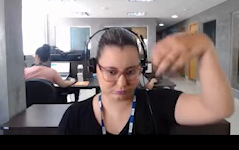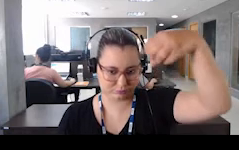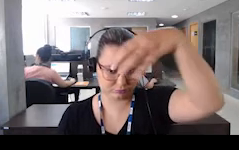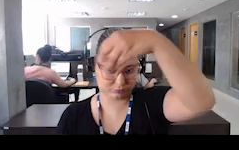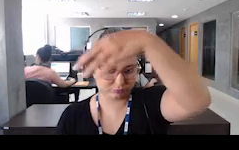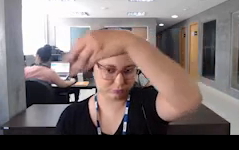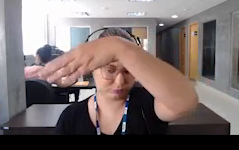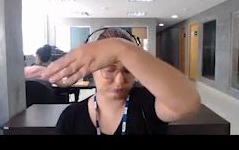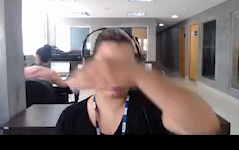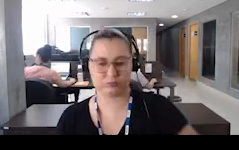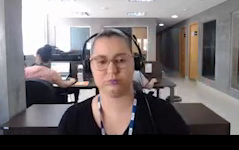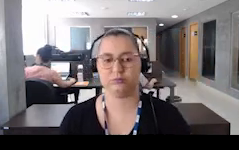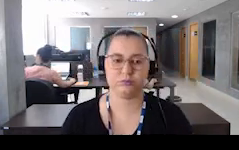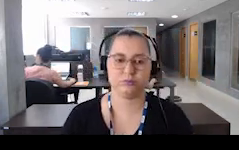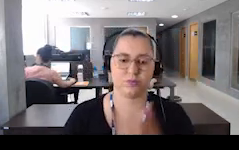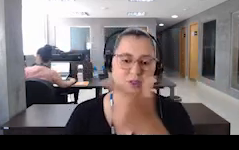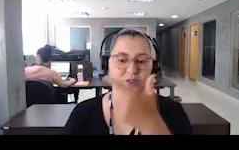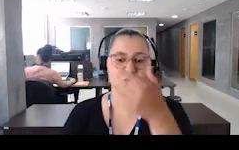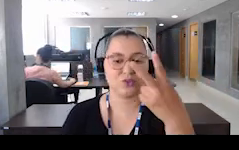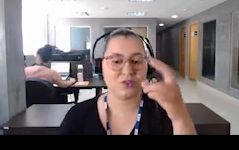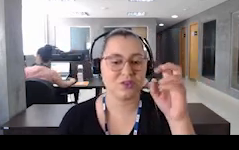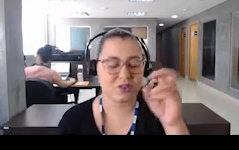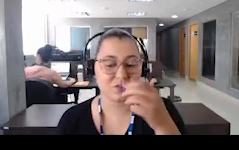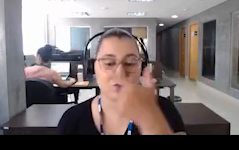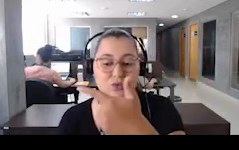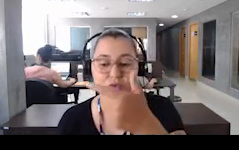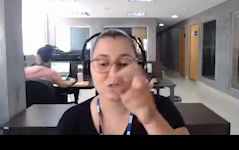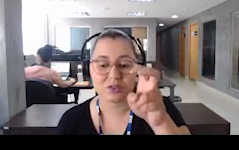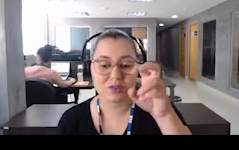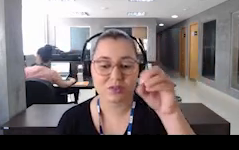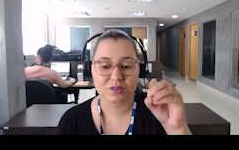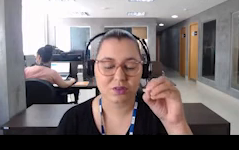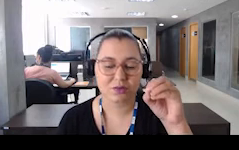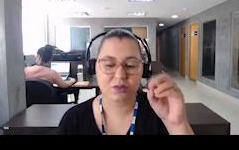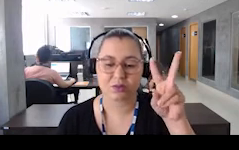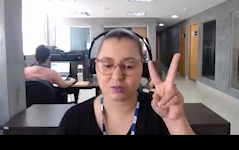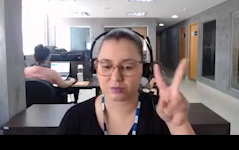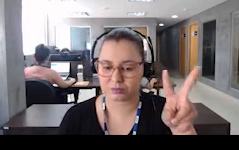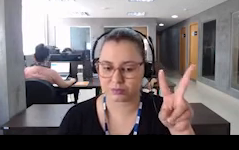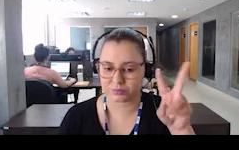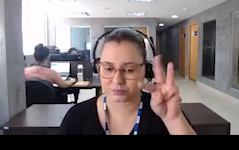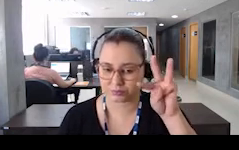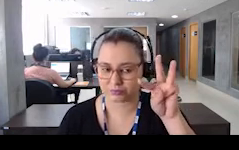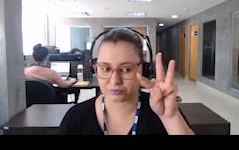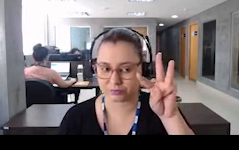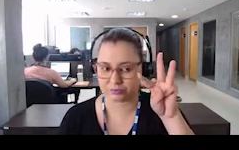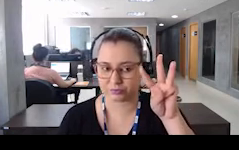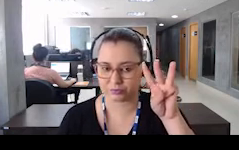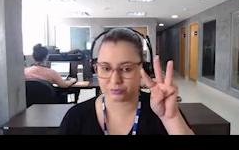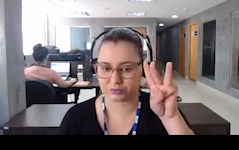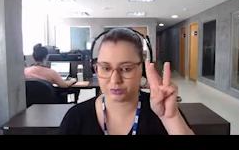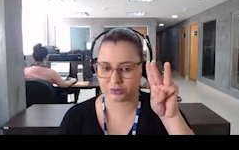lâmpadas mistas de 250 watts, né? Então, a